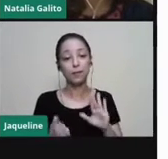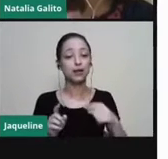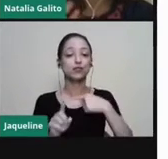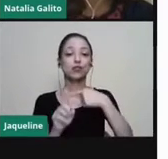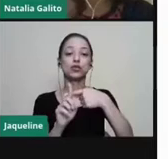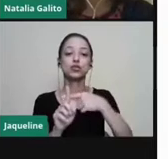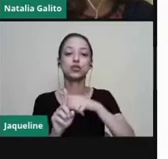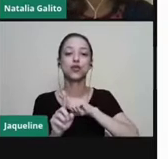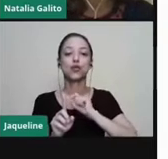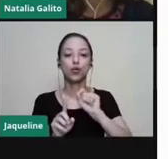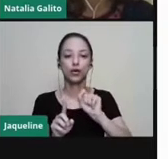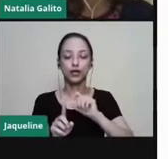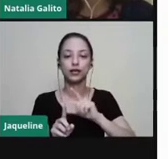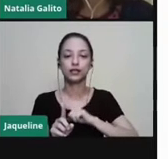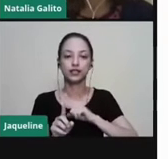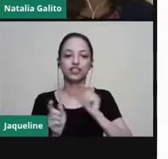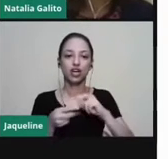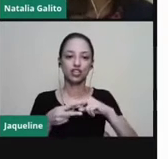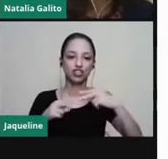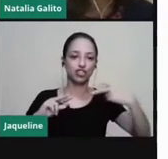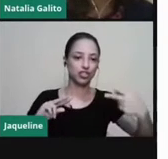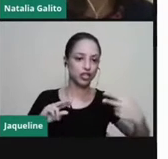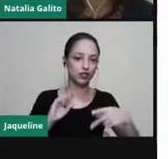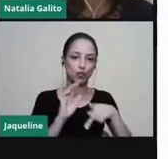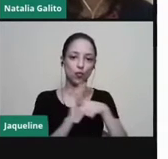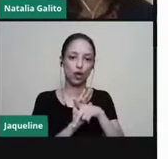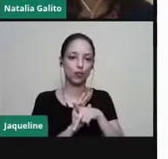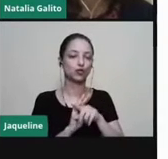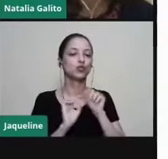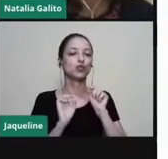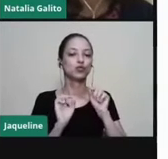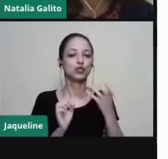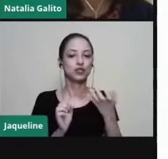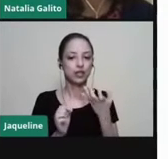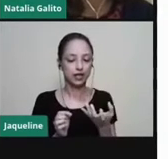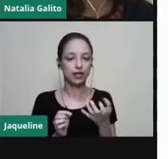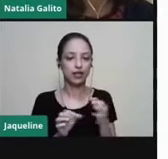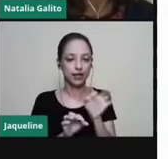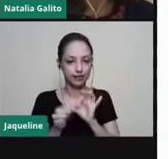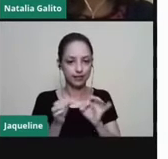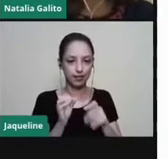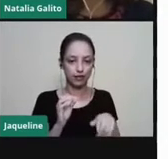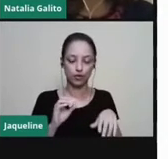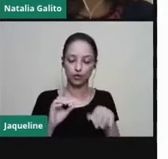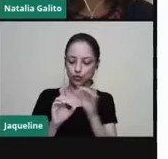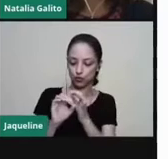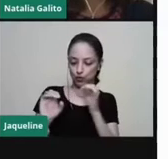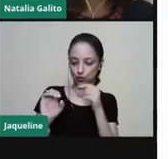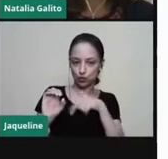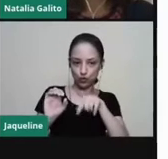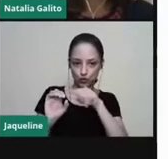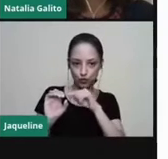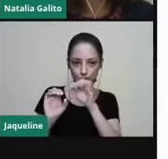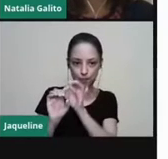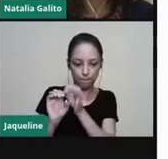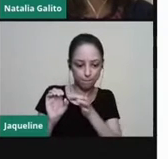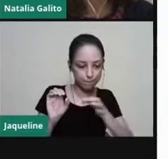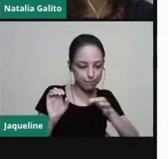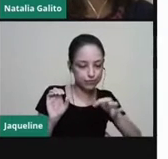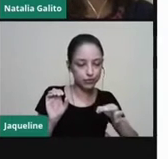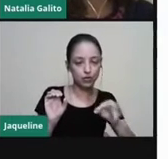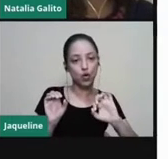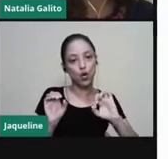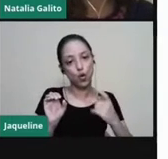tem exatamente um perfil genético e fenotípico do que você quer, que é justamente da célula endotelial. Uma outra forma é você também conseguir o próprio